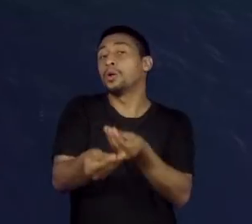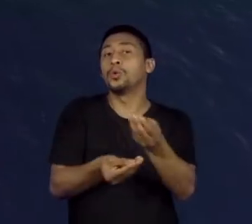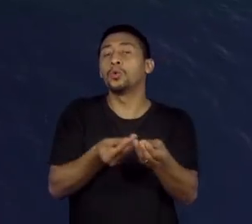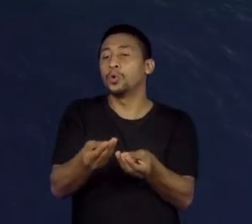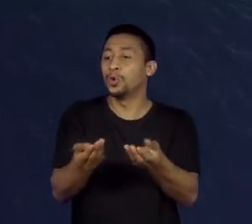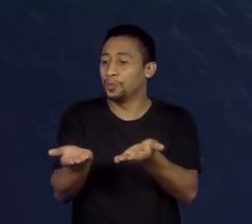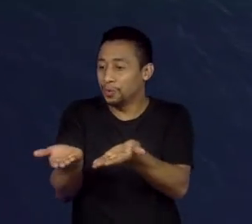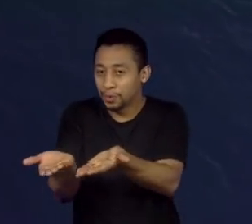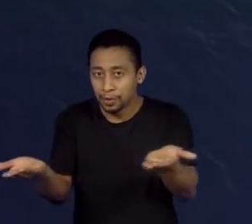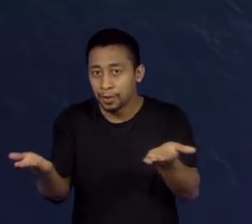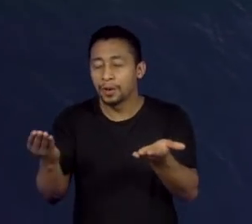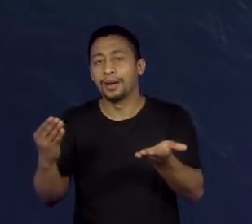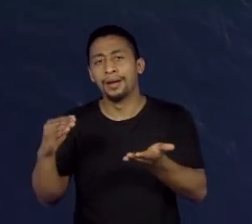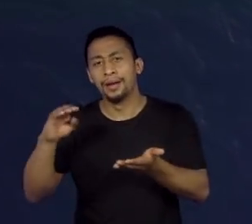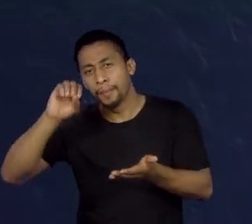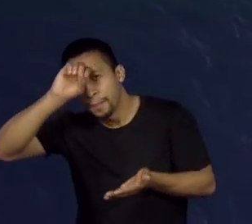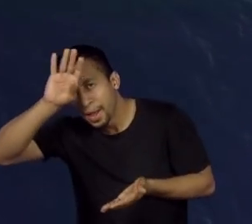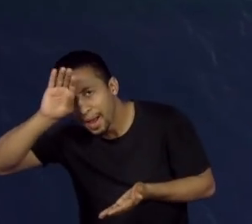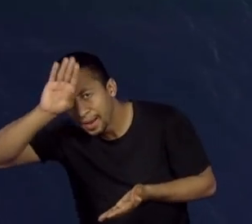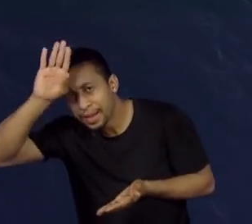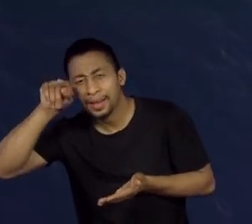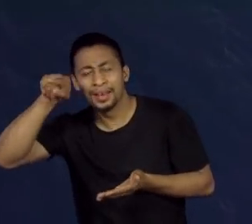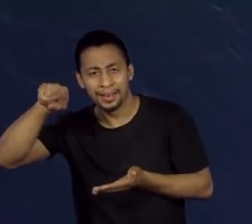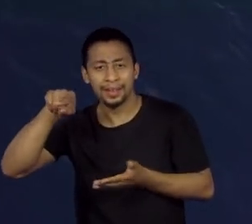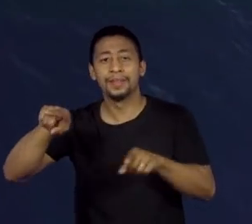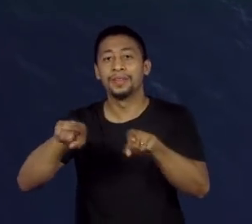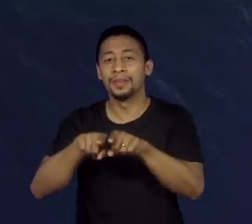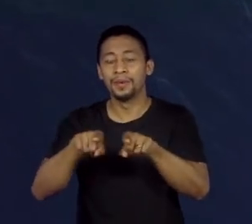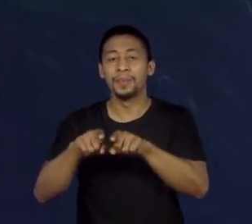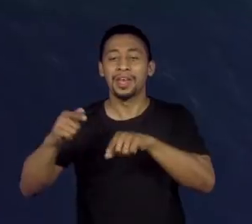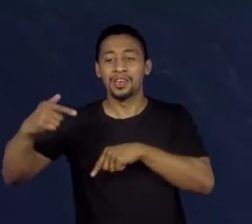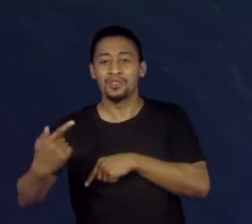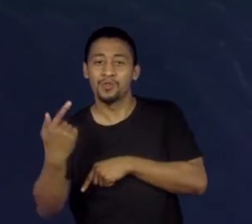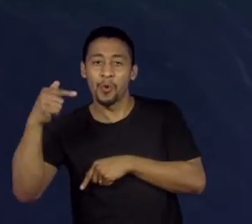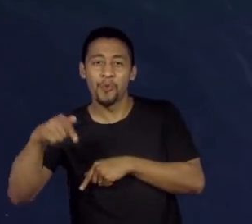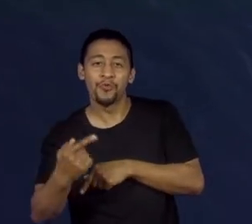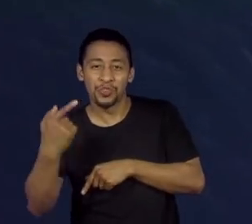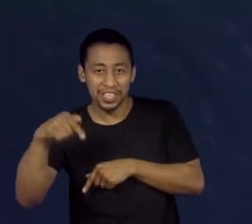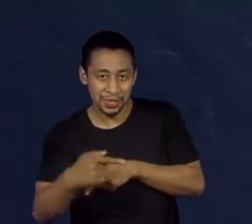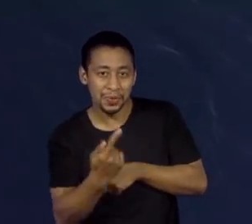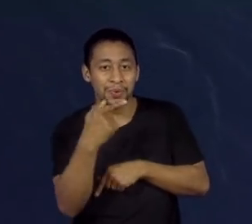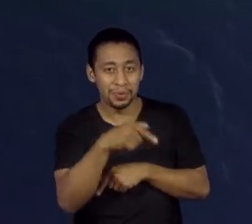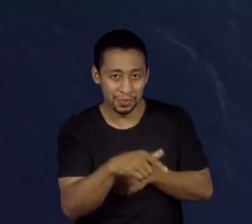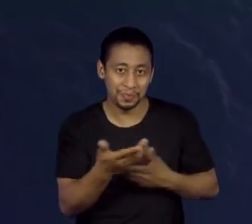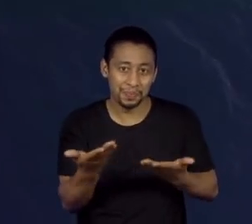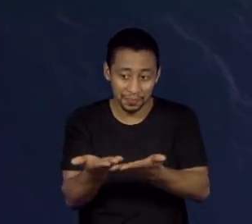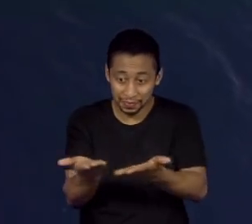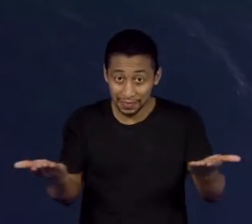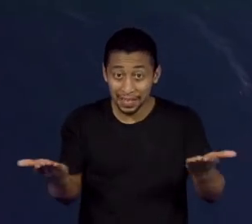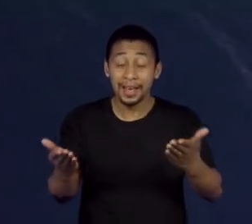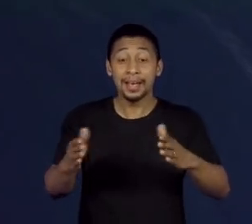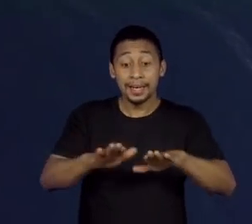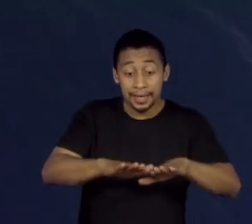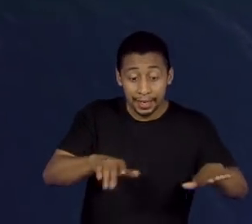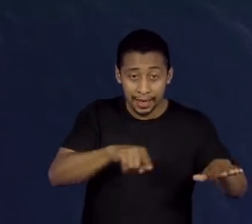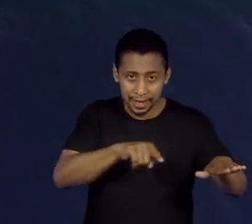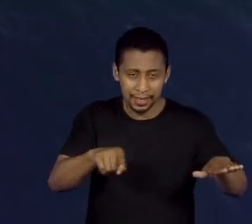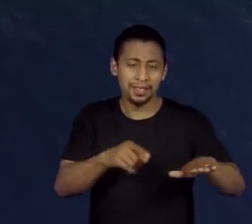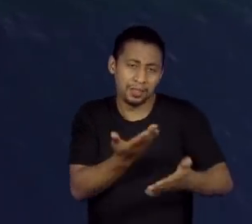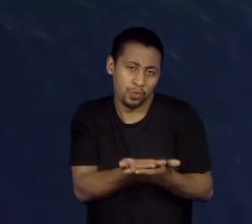se tornaram, de uma certa forma, um eixo narrativo para a transmissão do conhecimento para professores, para alunos de infantil, fundamental, ensino médio.